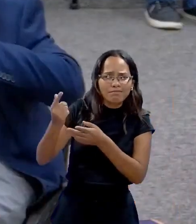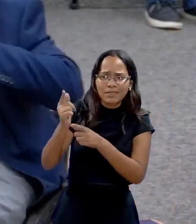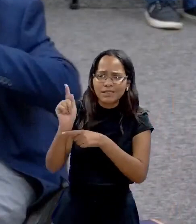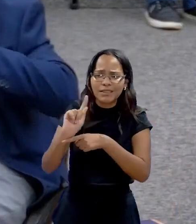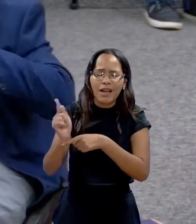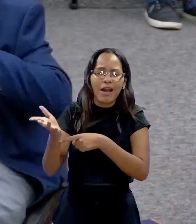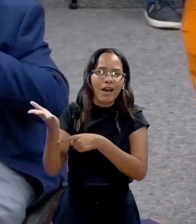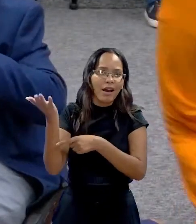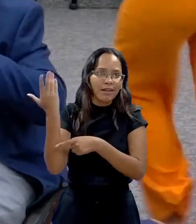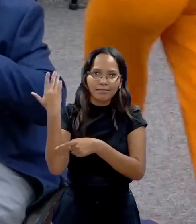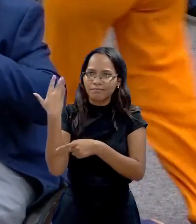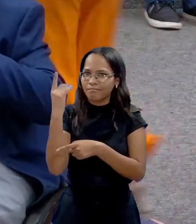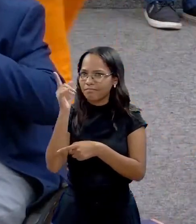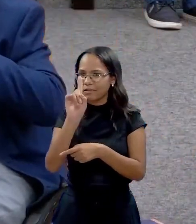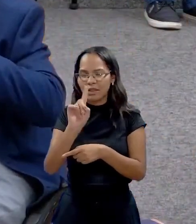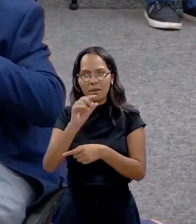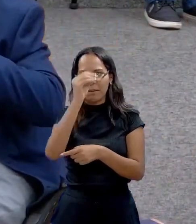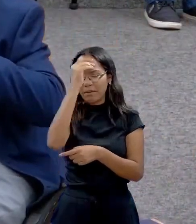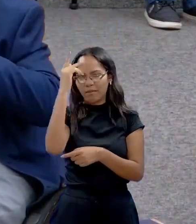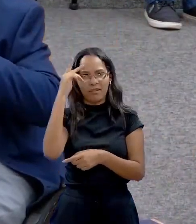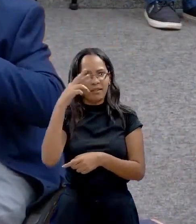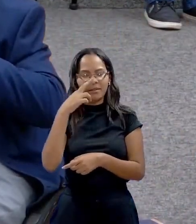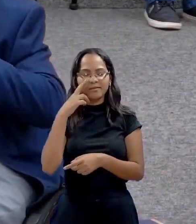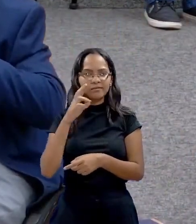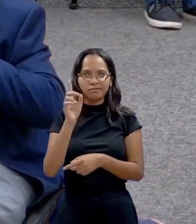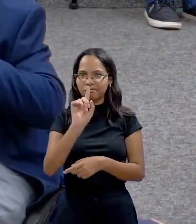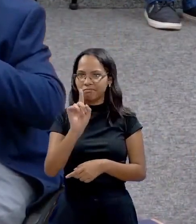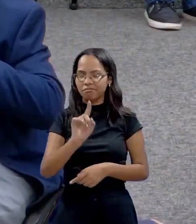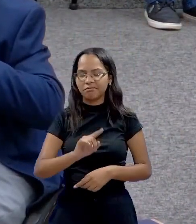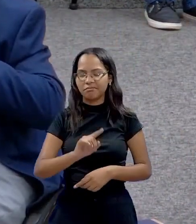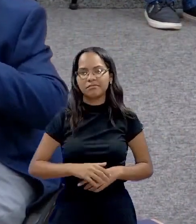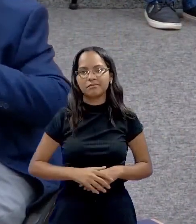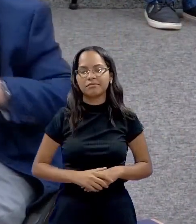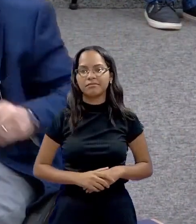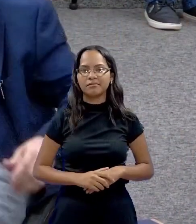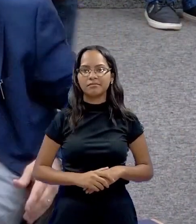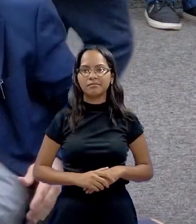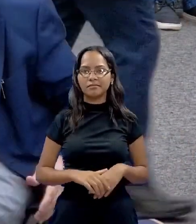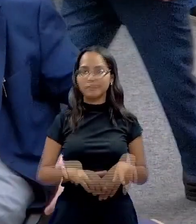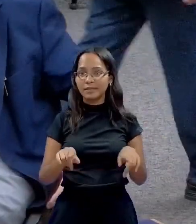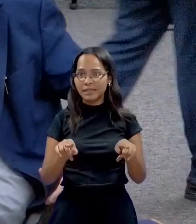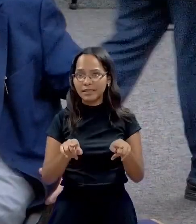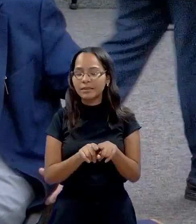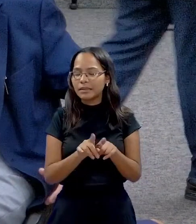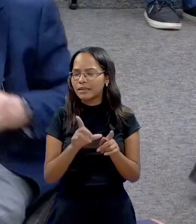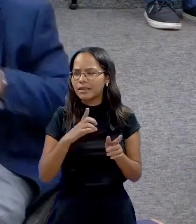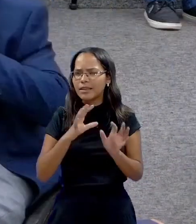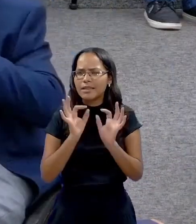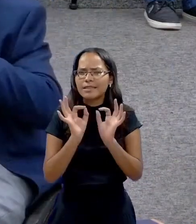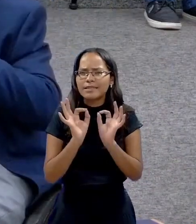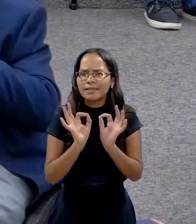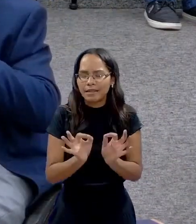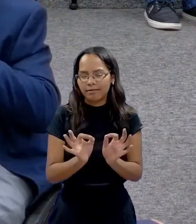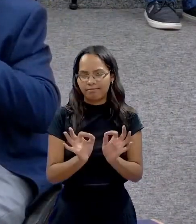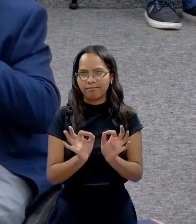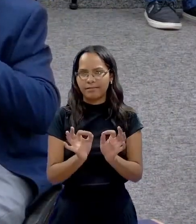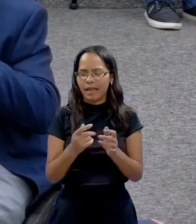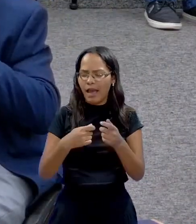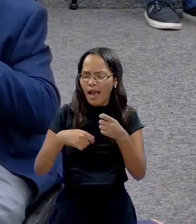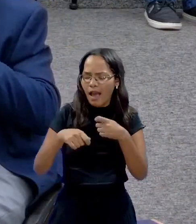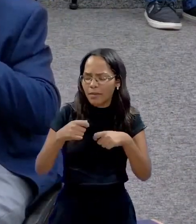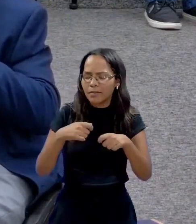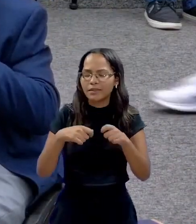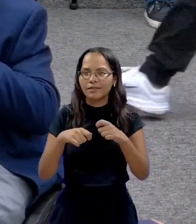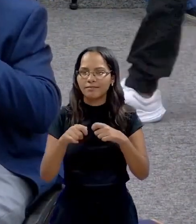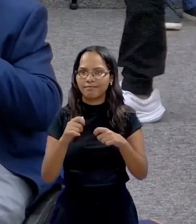do prefeito Rogério Cruz. E eu tenho certeza que a administração ela vem agindo